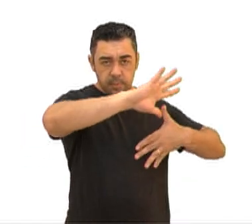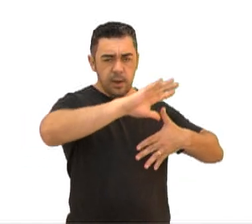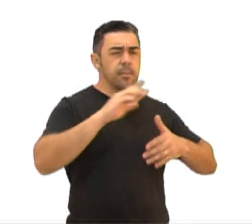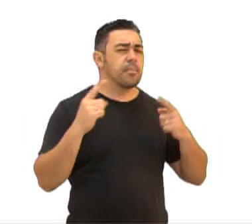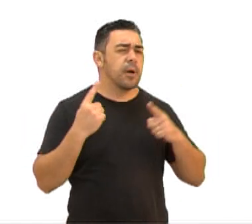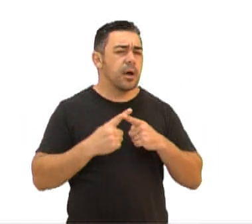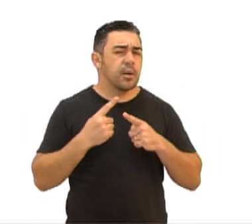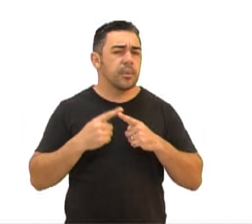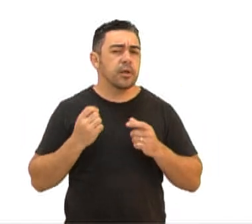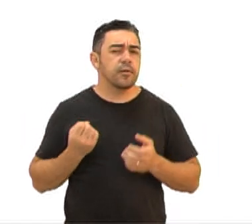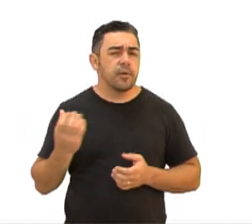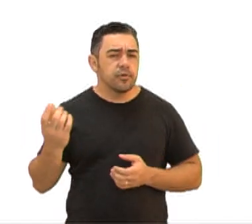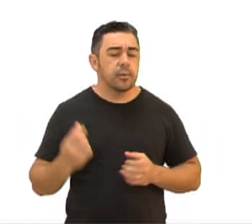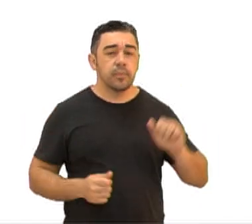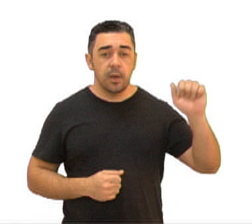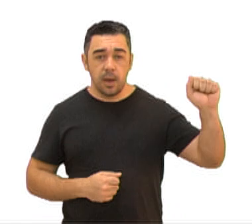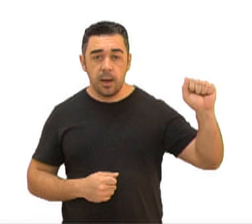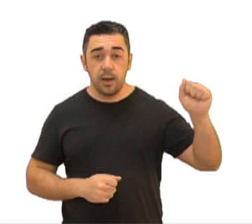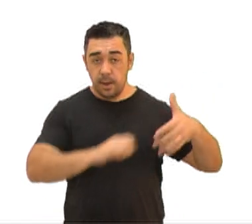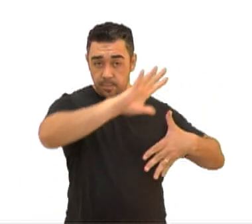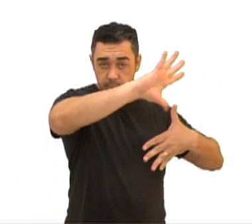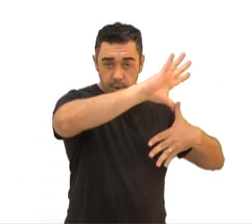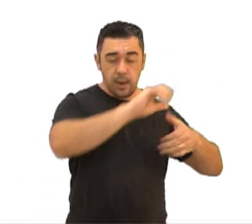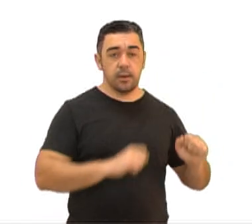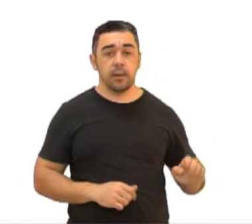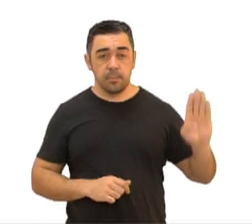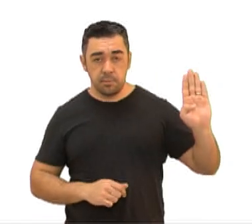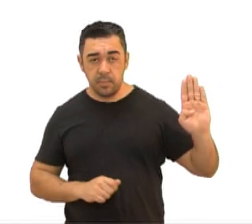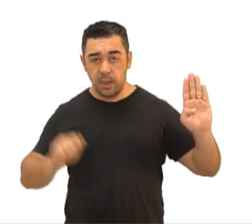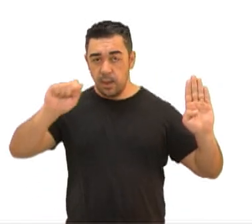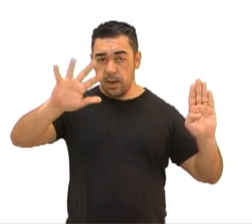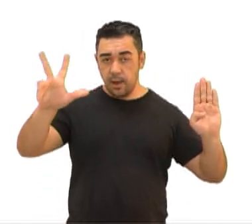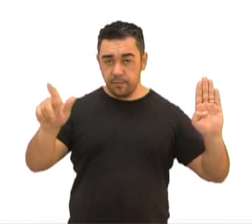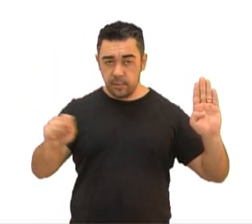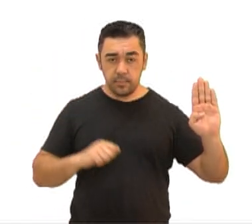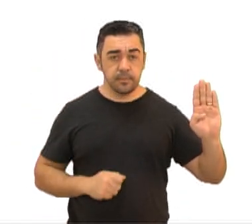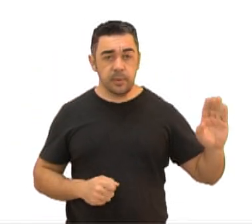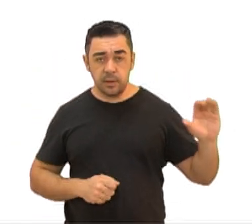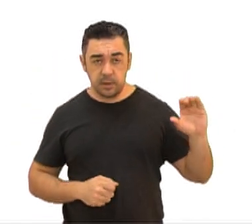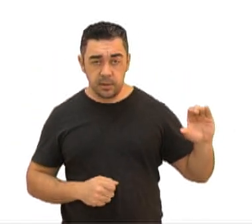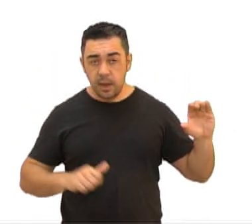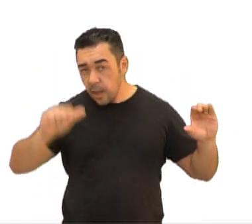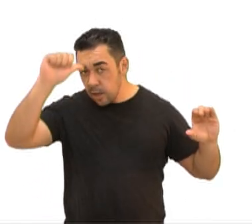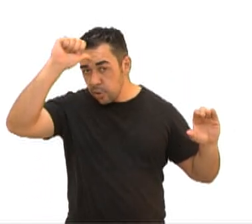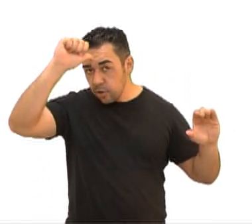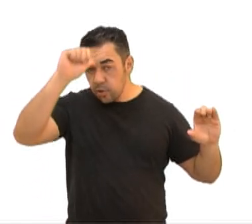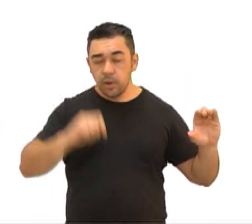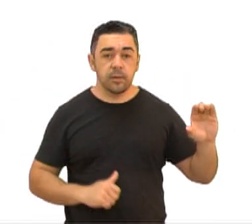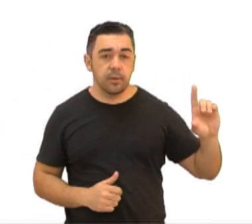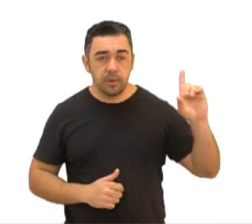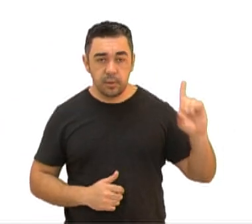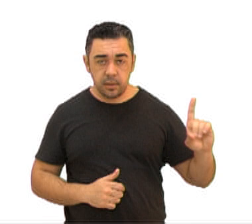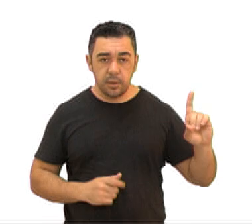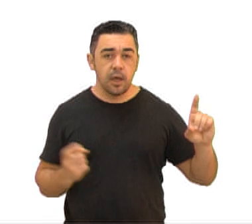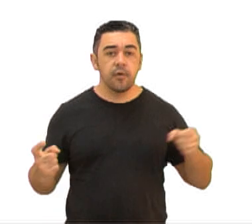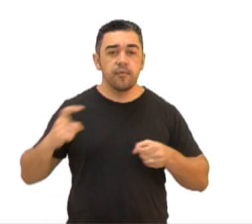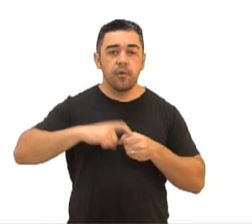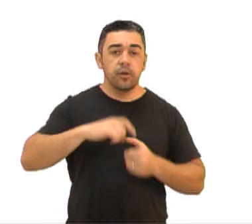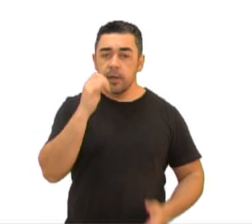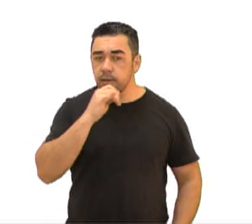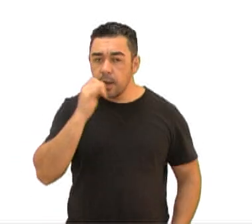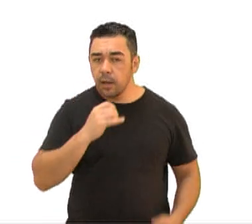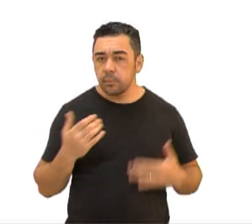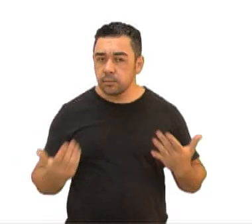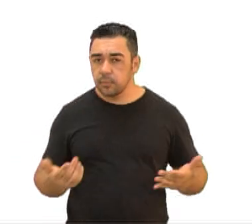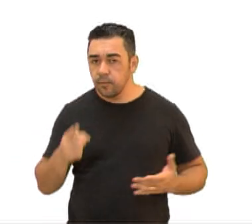A América. B, o Império Africano de Mali. C, as Índias. D, o retorno à Itália.